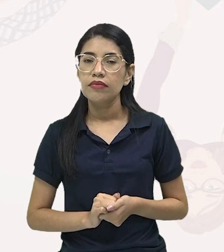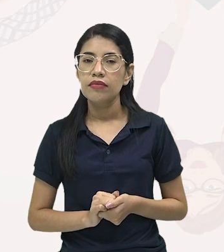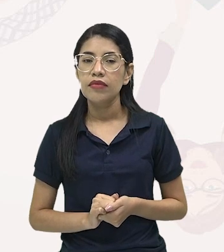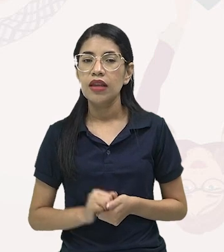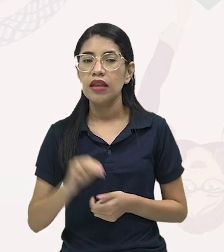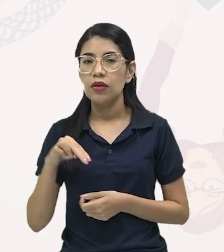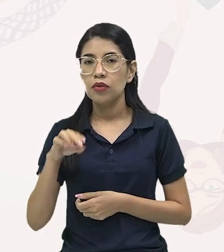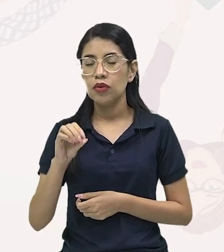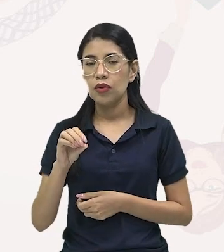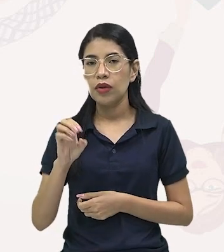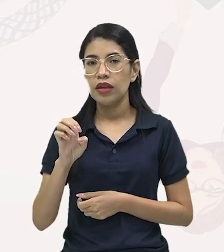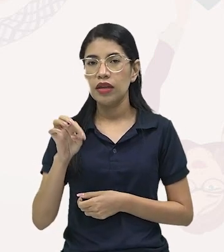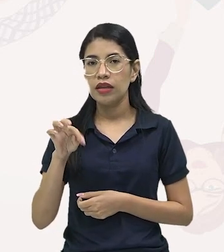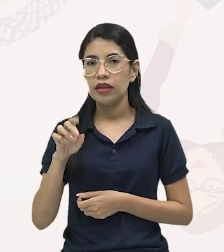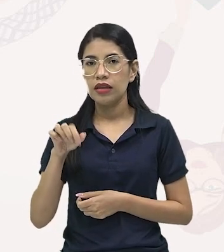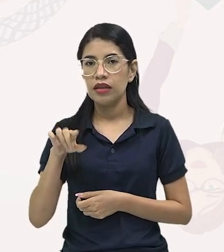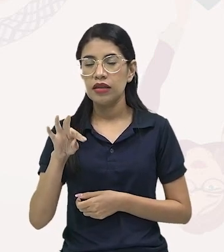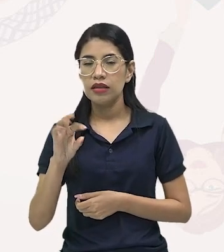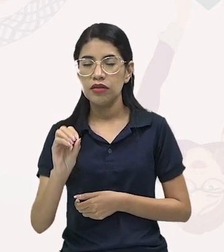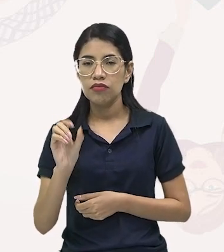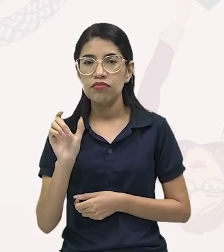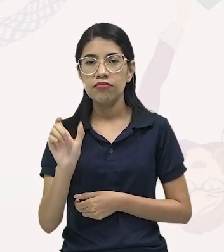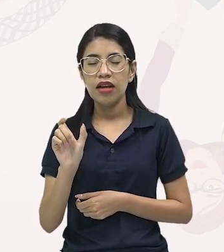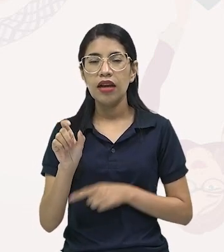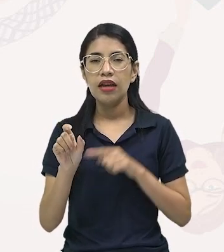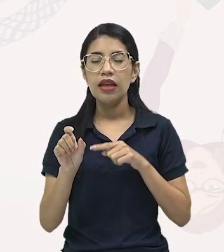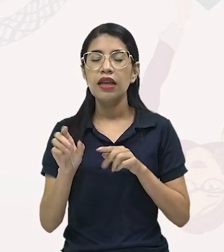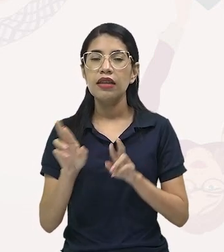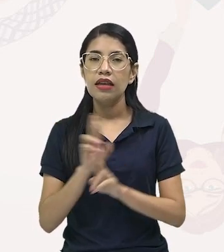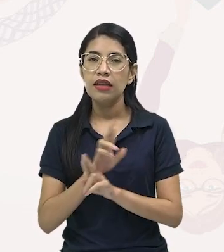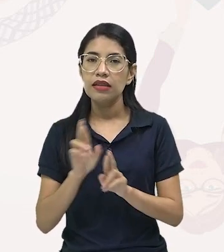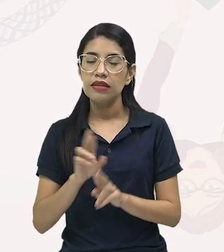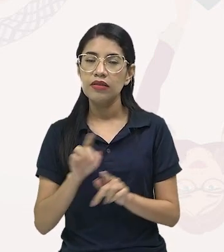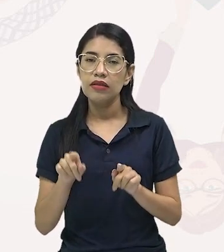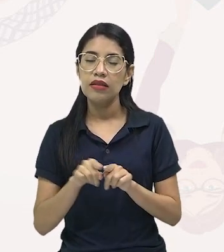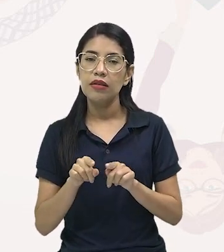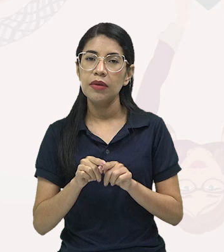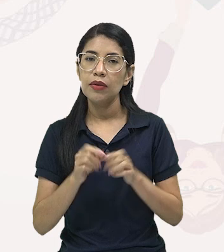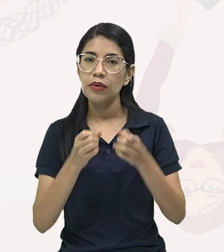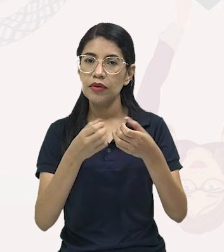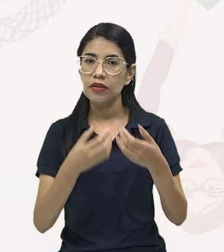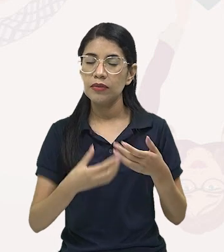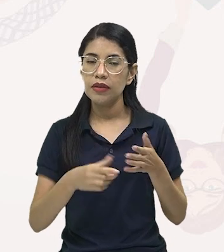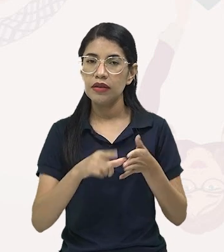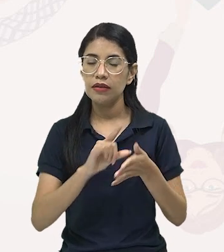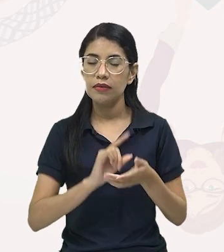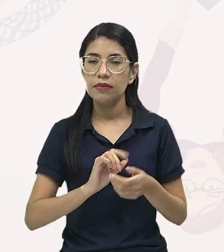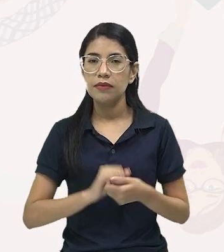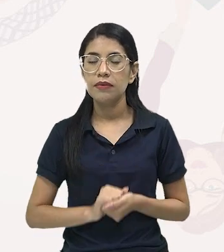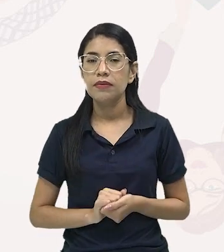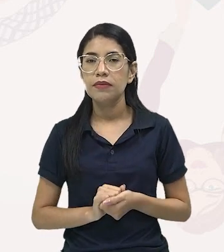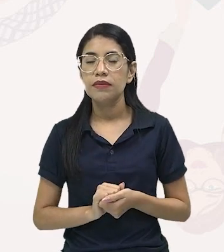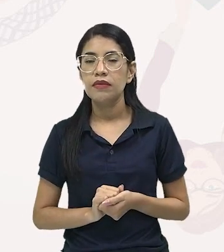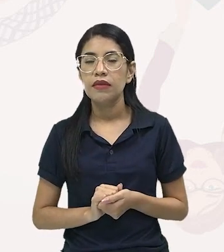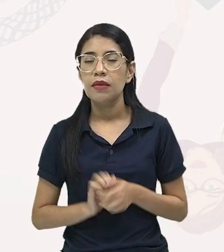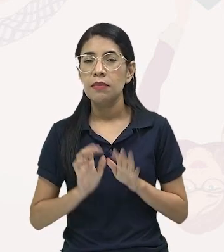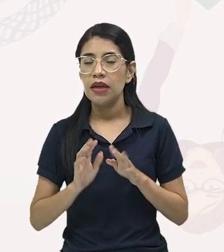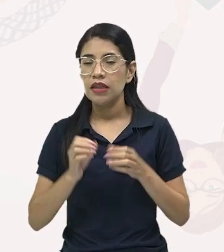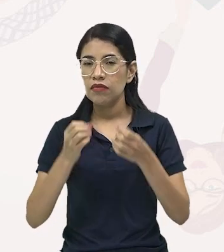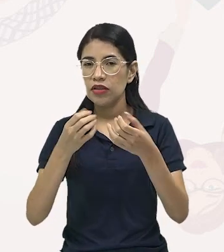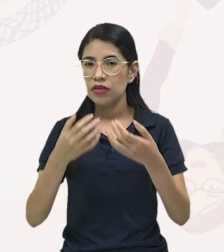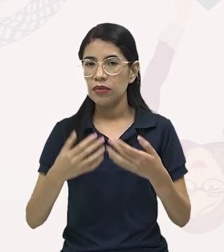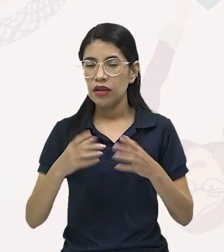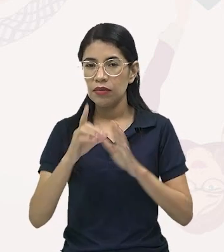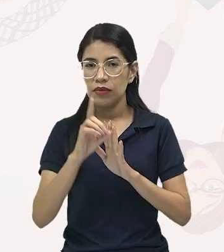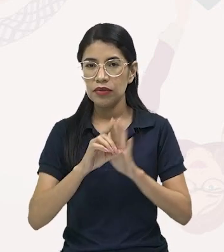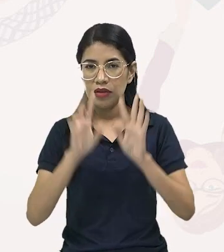entanto, olha aqui o meu termo, também fazendo a relação com o que foi dito antes, quando falamos sobre direitos